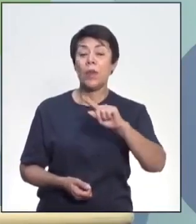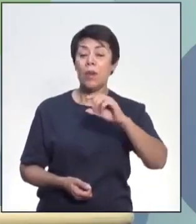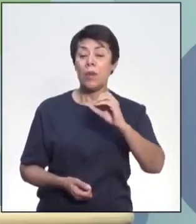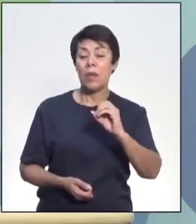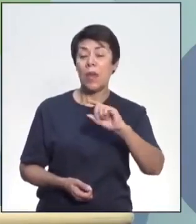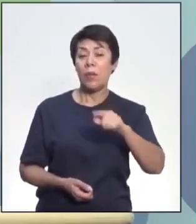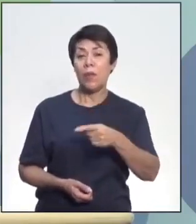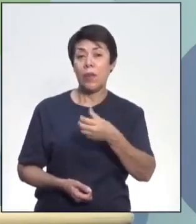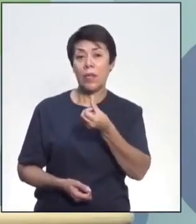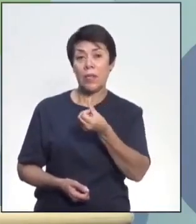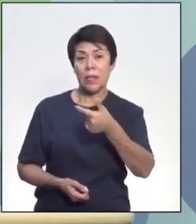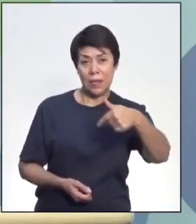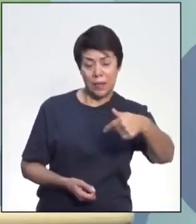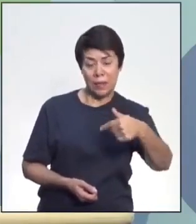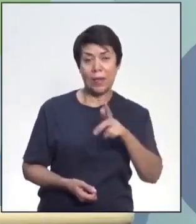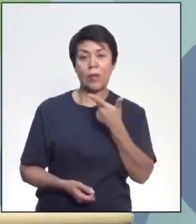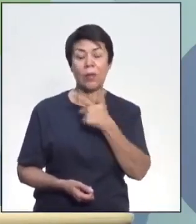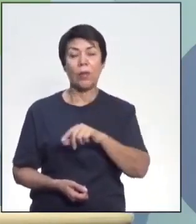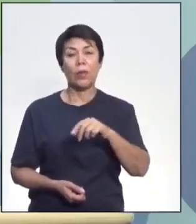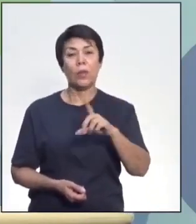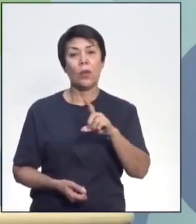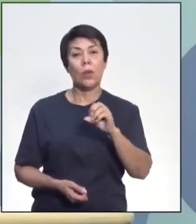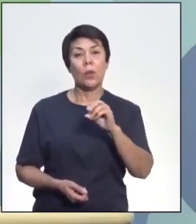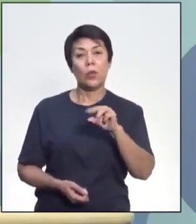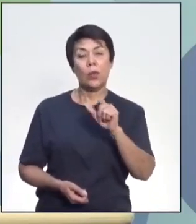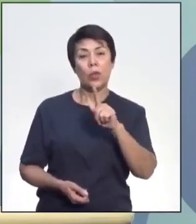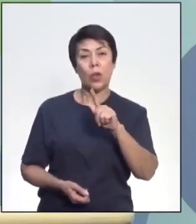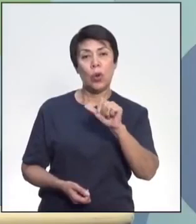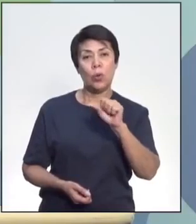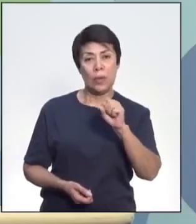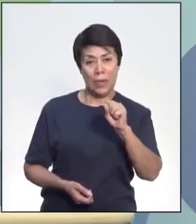0,67. O Douglas disse